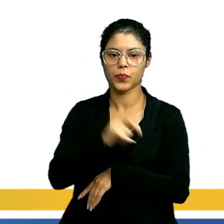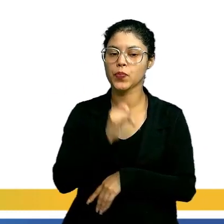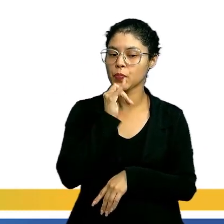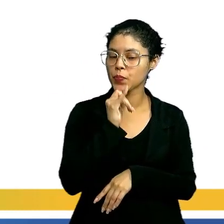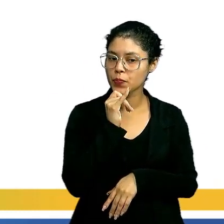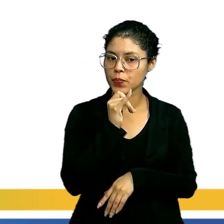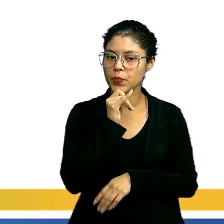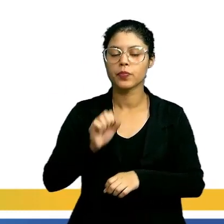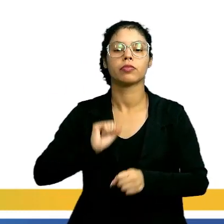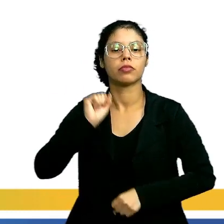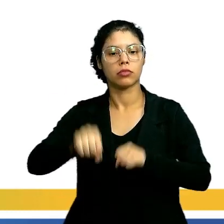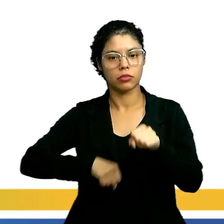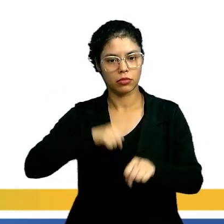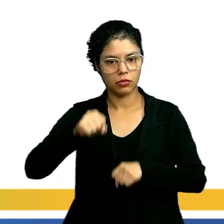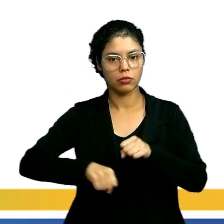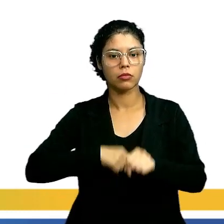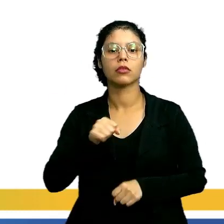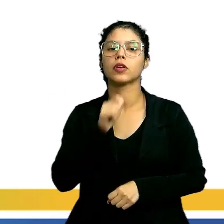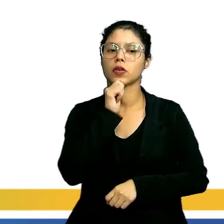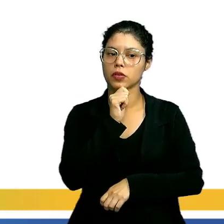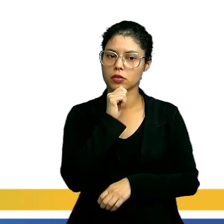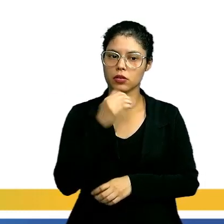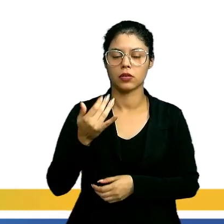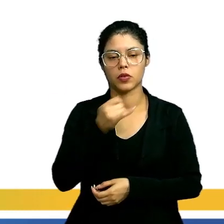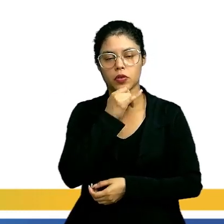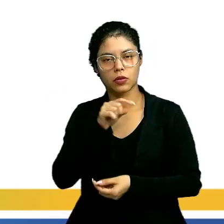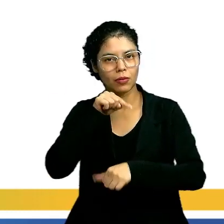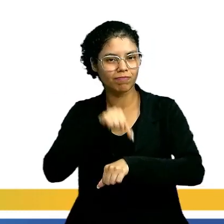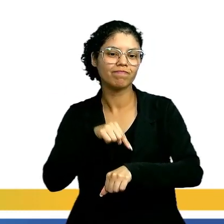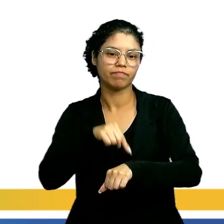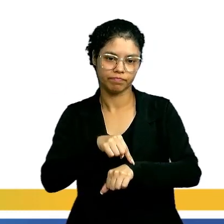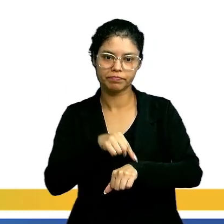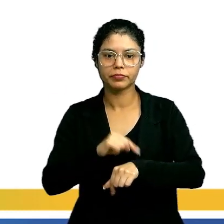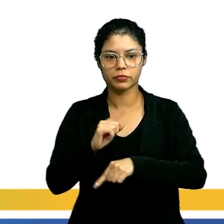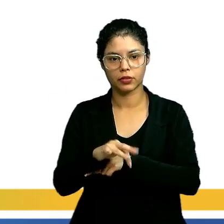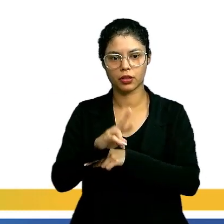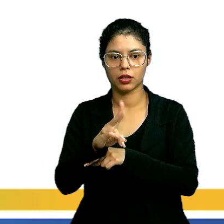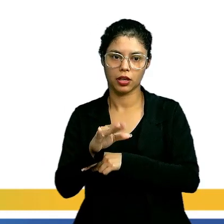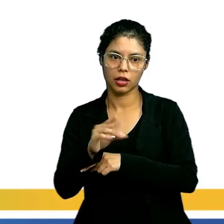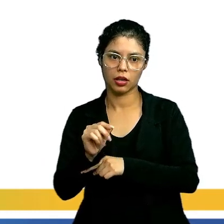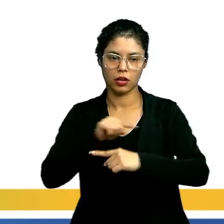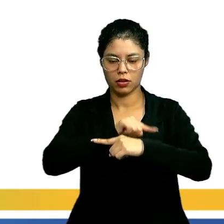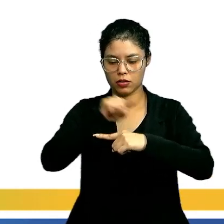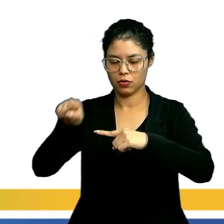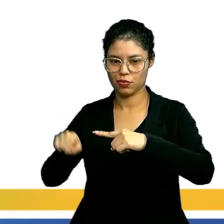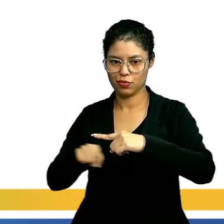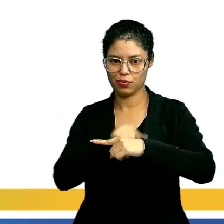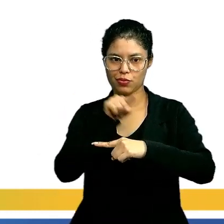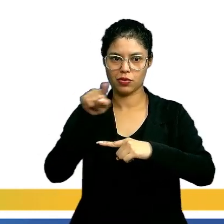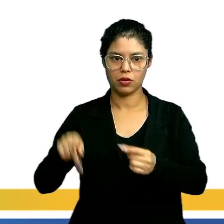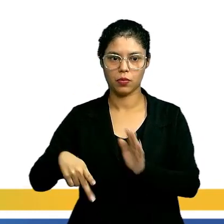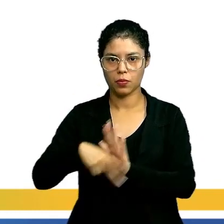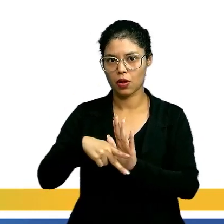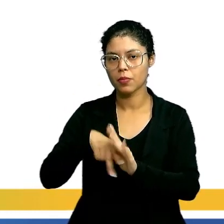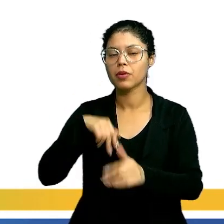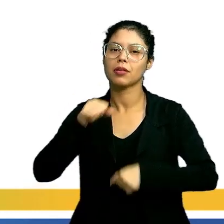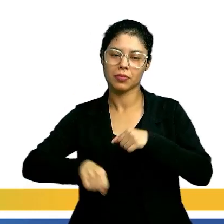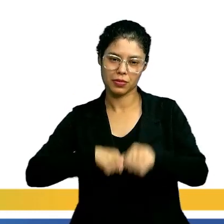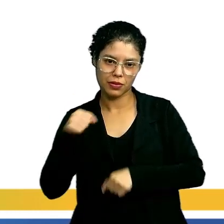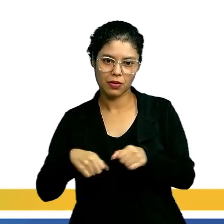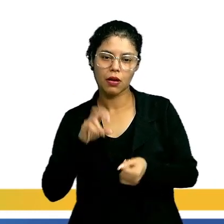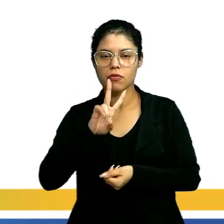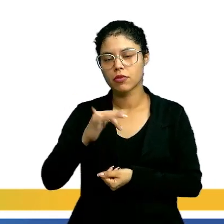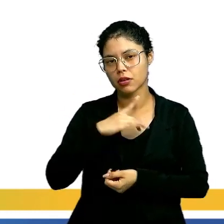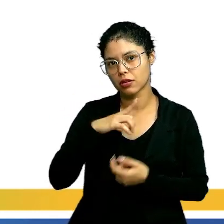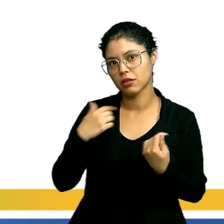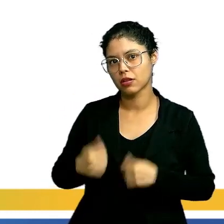sendo preciso lubrificá-la para minimizá-lo. Com o tempo, a engrenagem da corrente com a coroa da bicicleta, ela vai